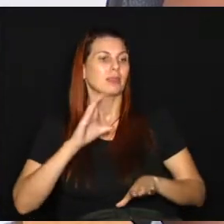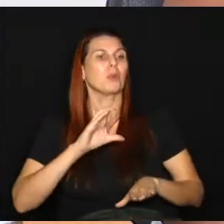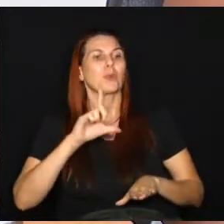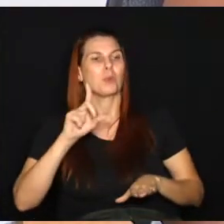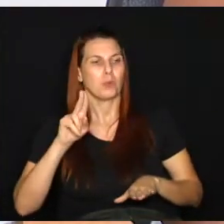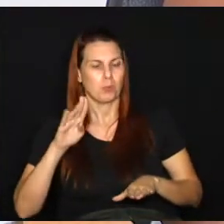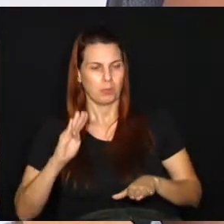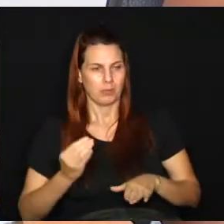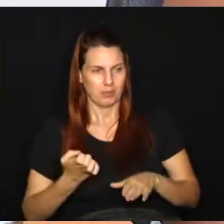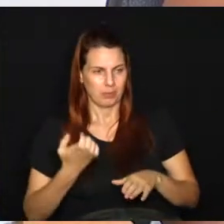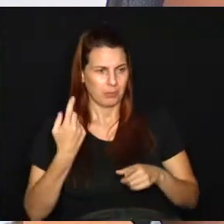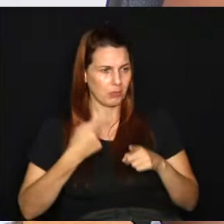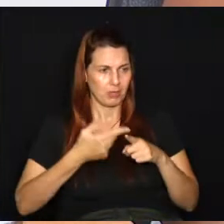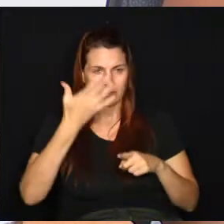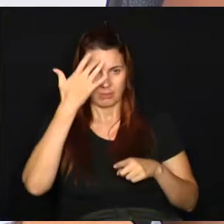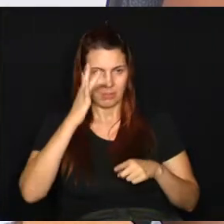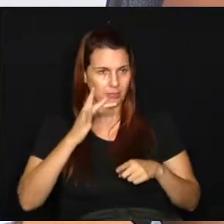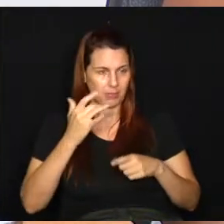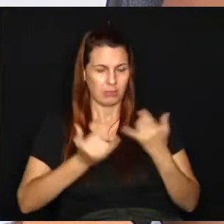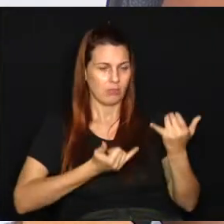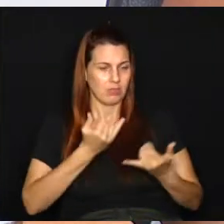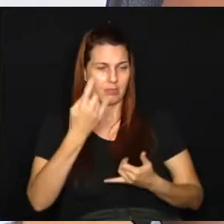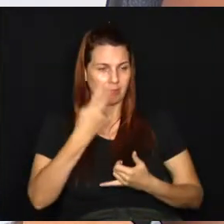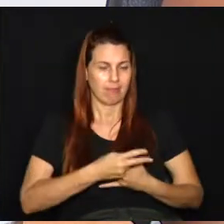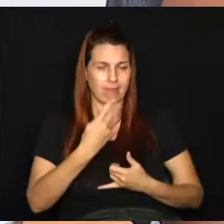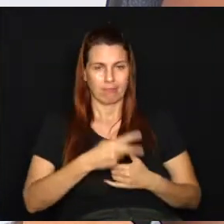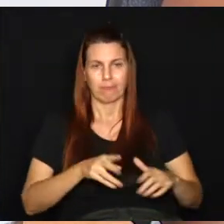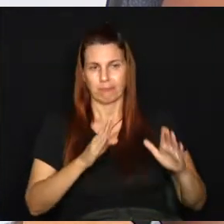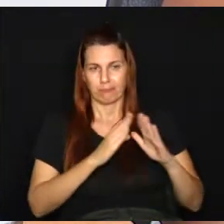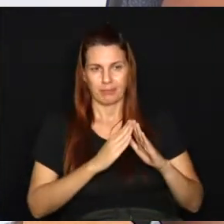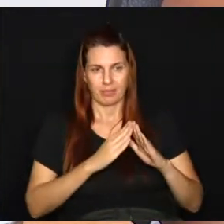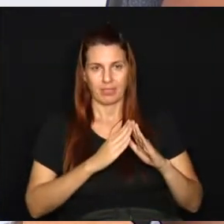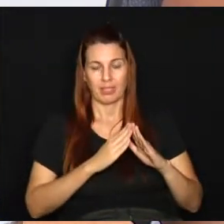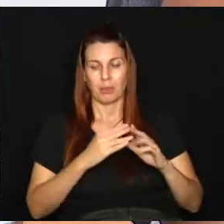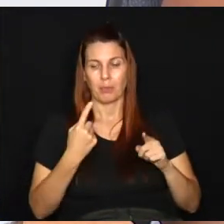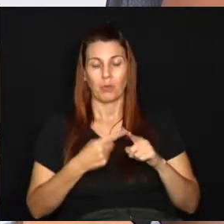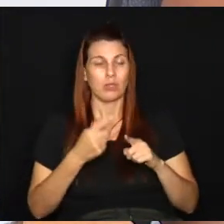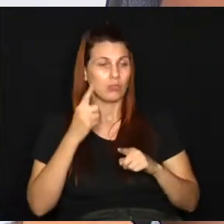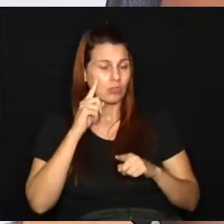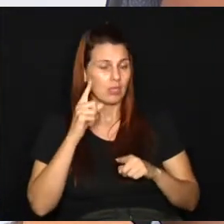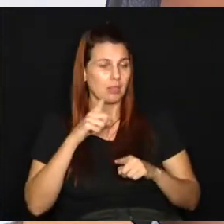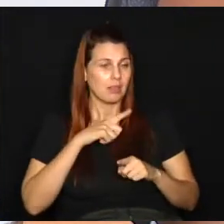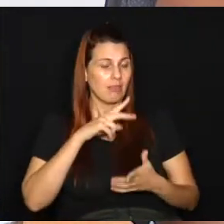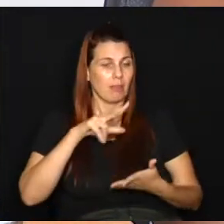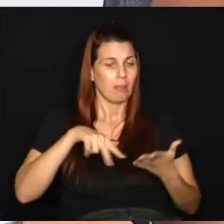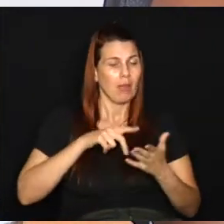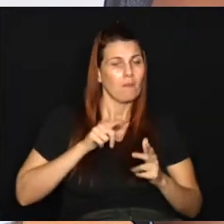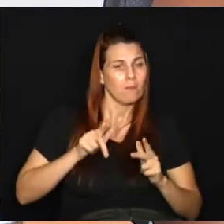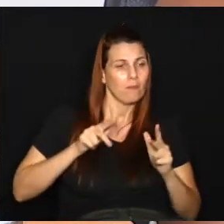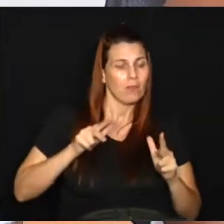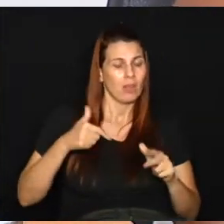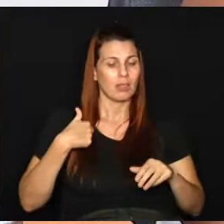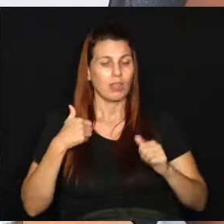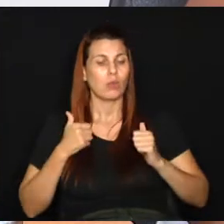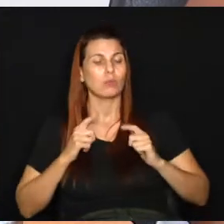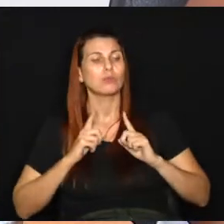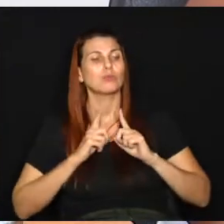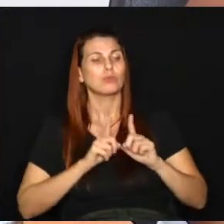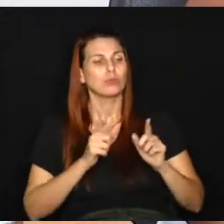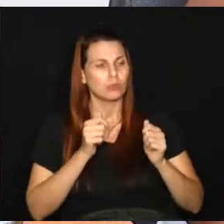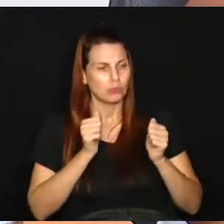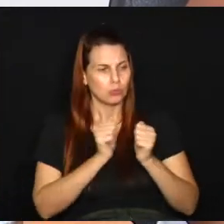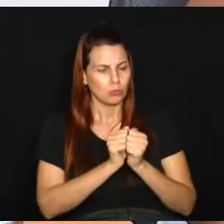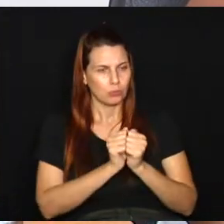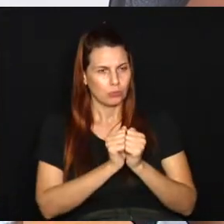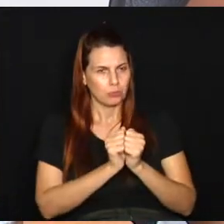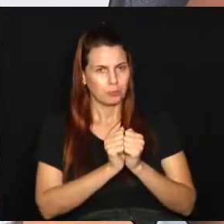a diversão deles era lá. Porque até no dia do baile funk, eu acompanho o jovem no baile funk.